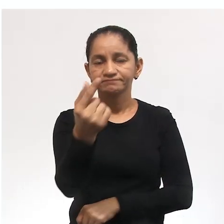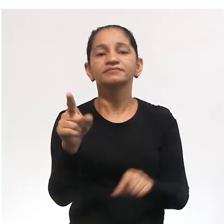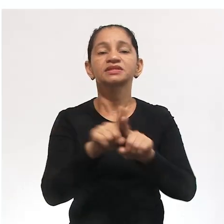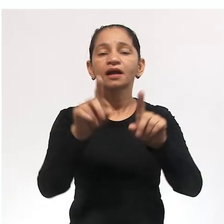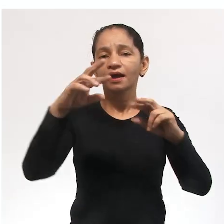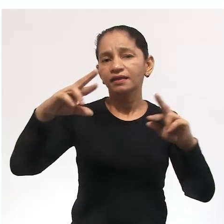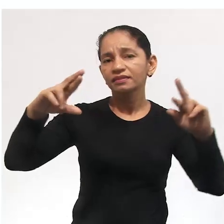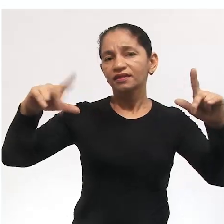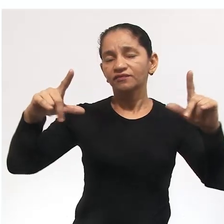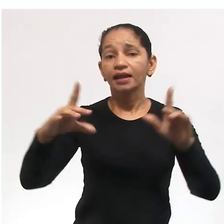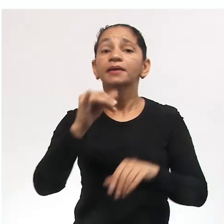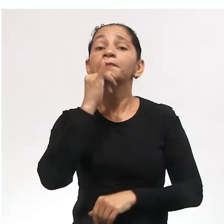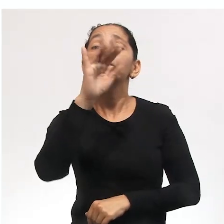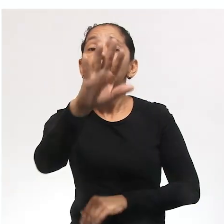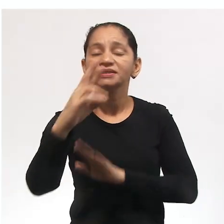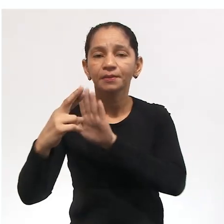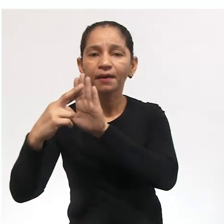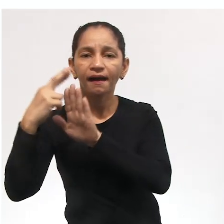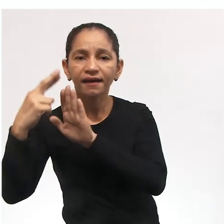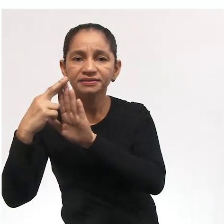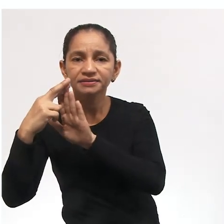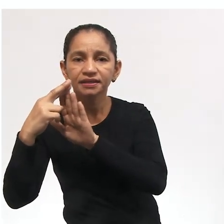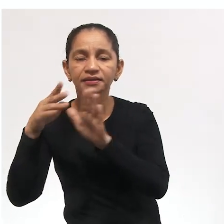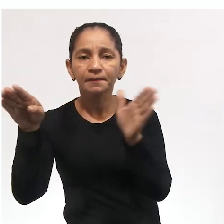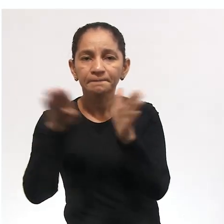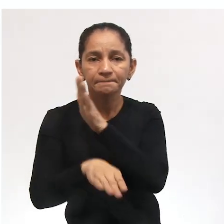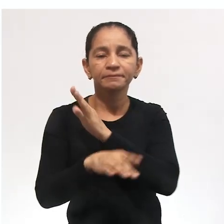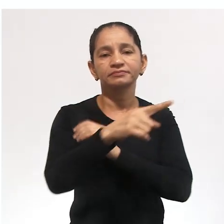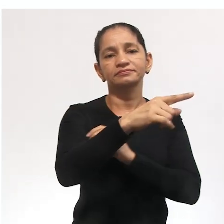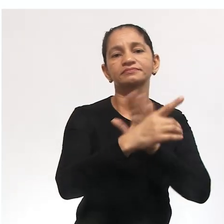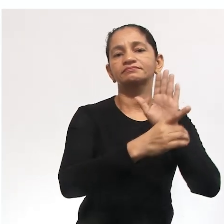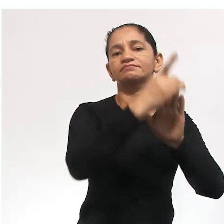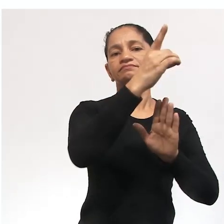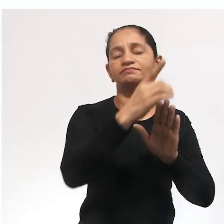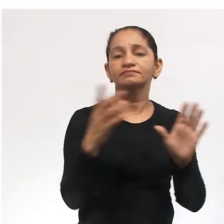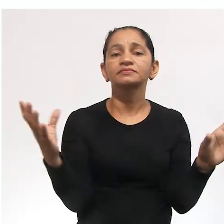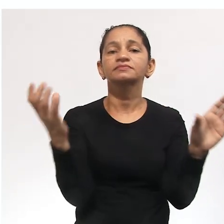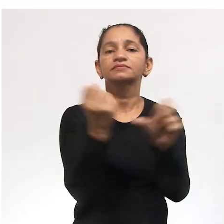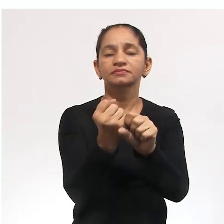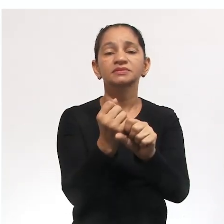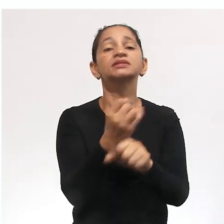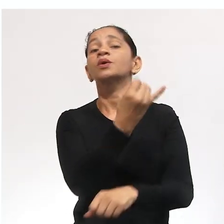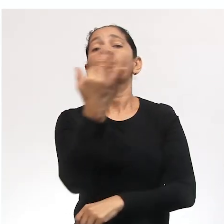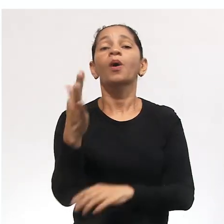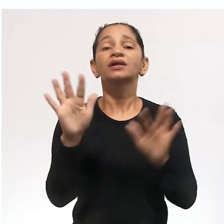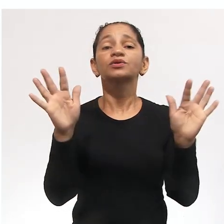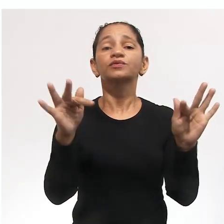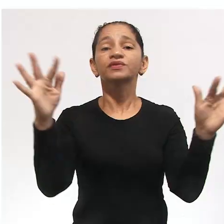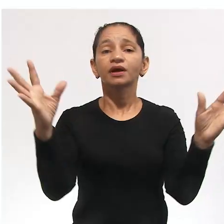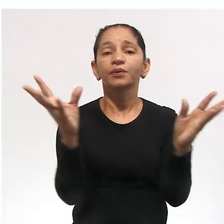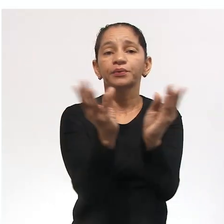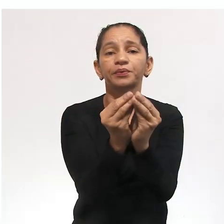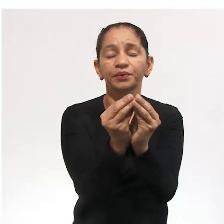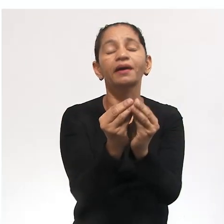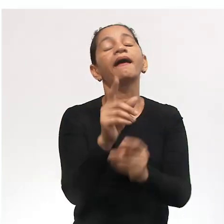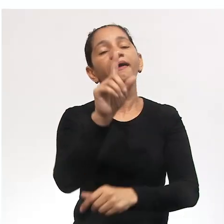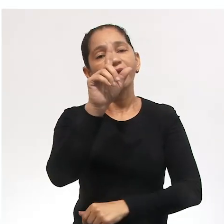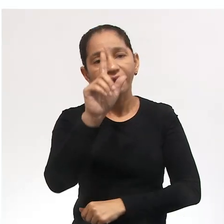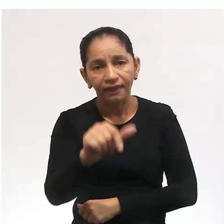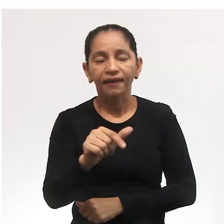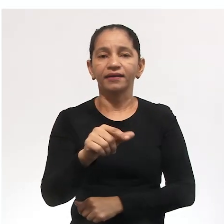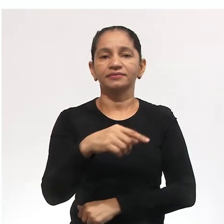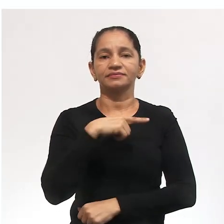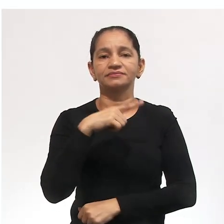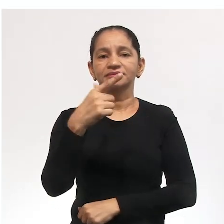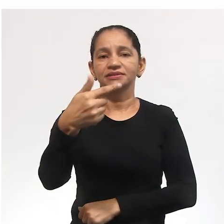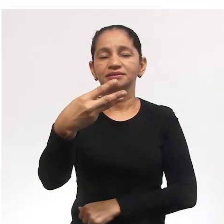das receitas menos as despesas, ou seja, menos os custos das mercadorias vendidas. Então, pessoal, a gente vai